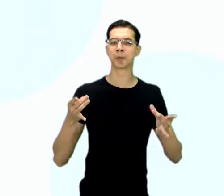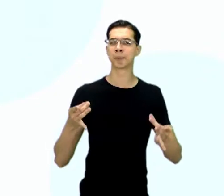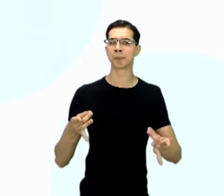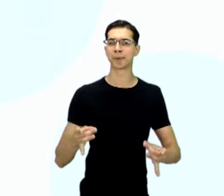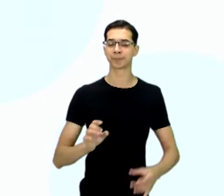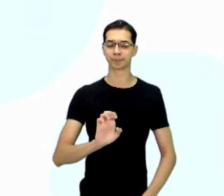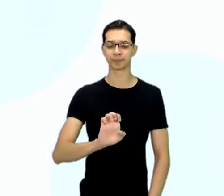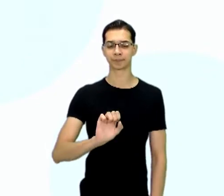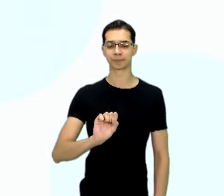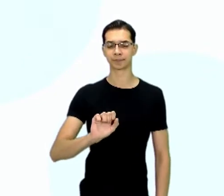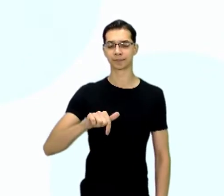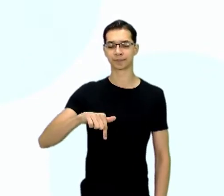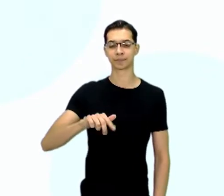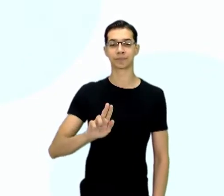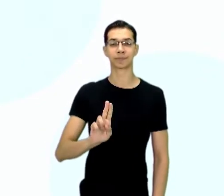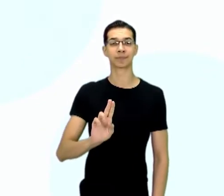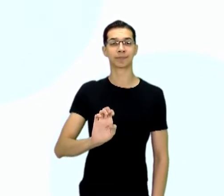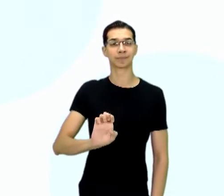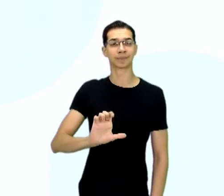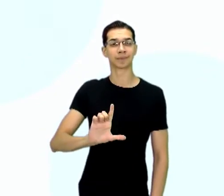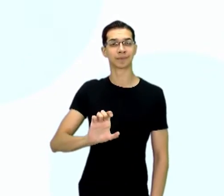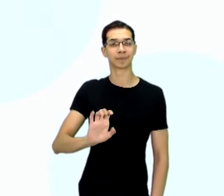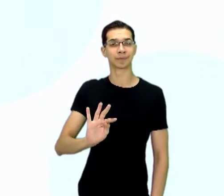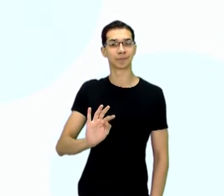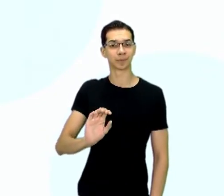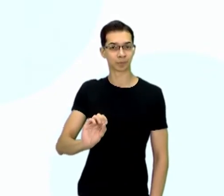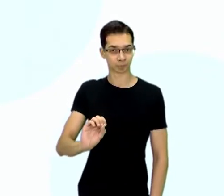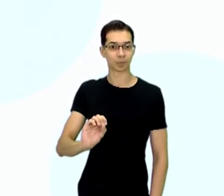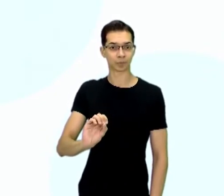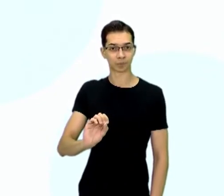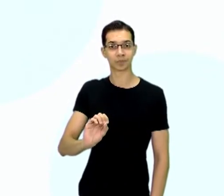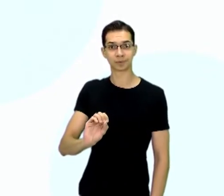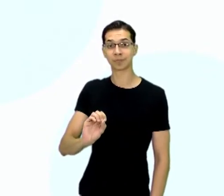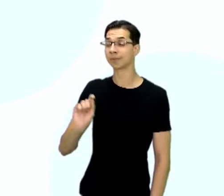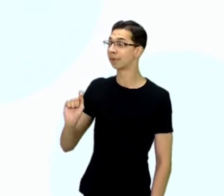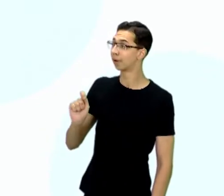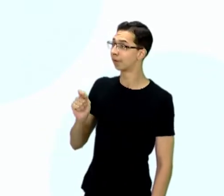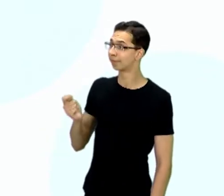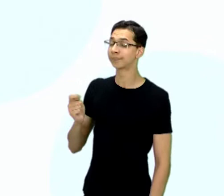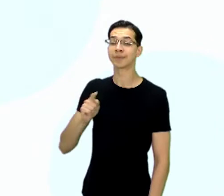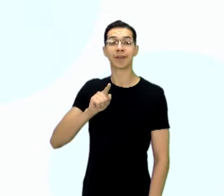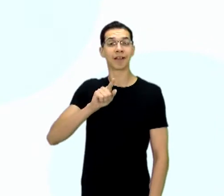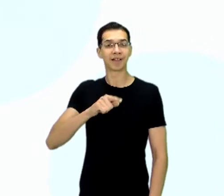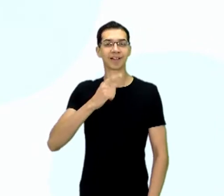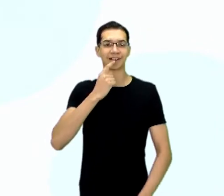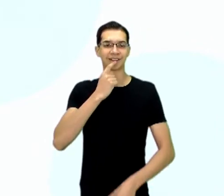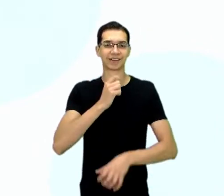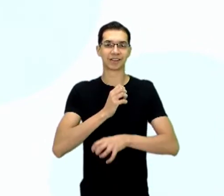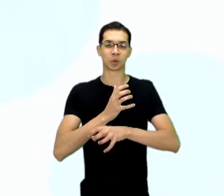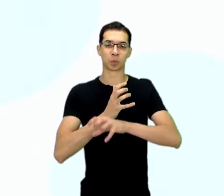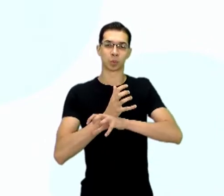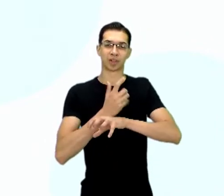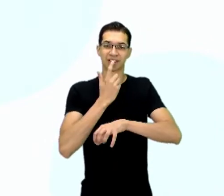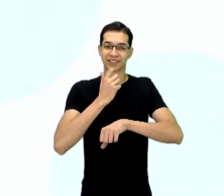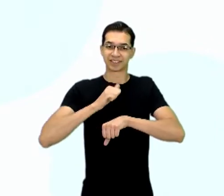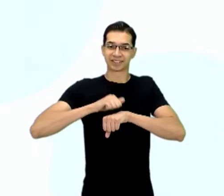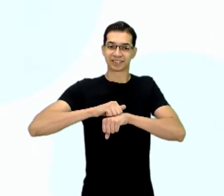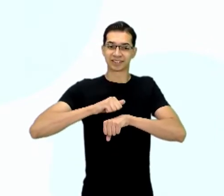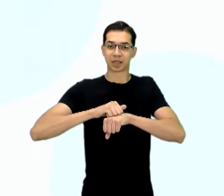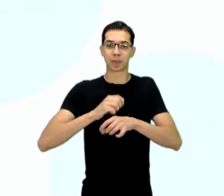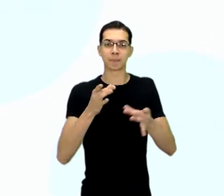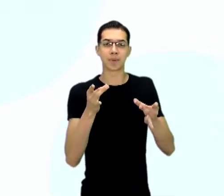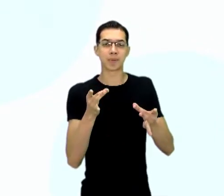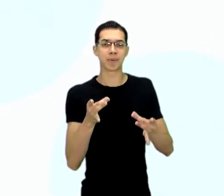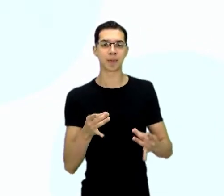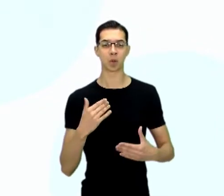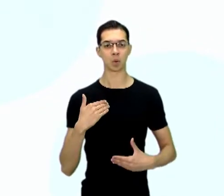esqueleto, então, é um conjunto de ossos do corpo. Então, tá aqui, olha, esqueleto corresponde aos ossos que estão presentes no